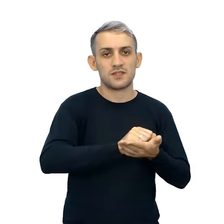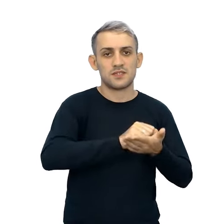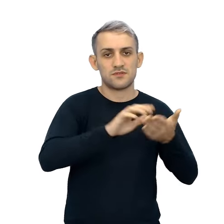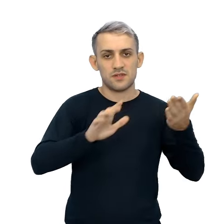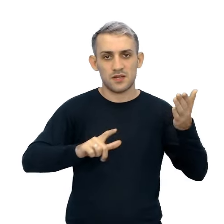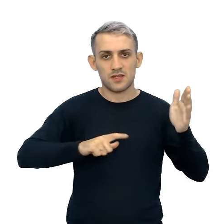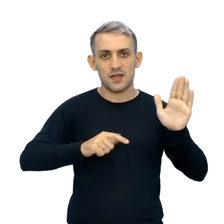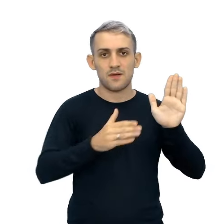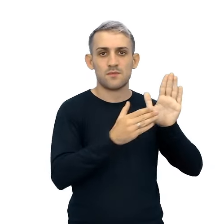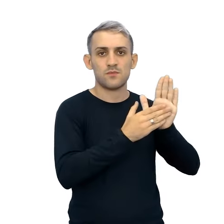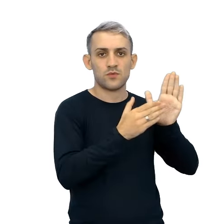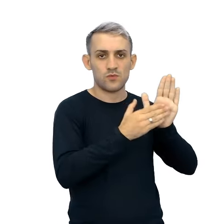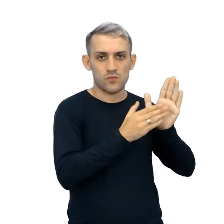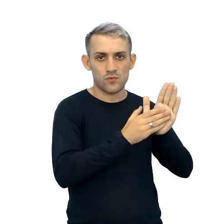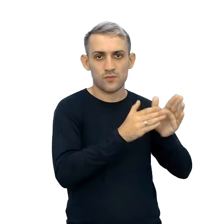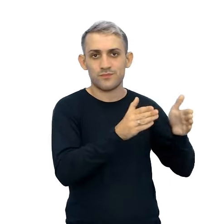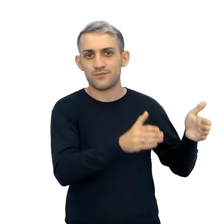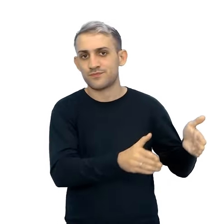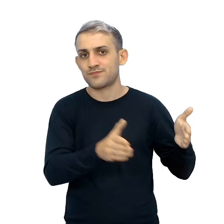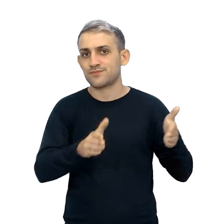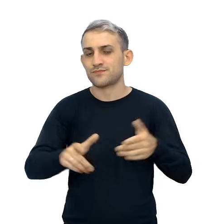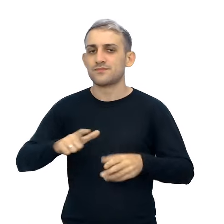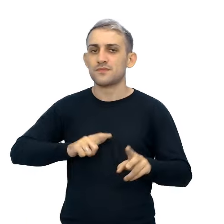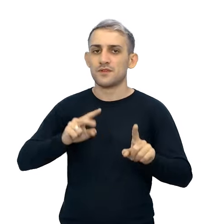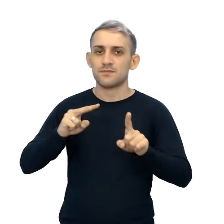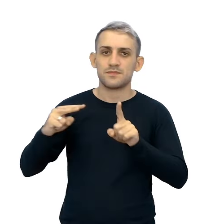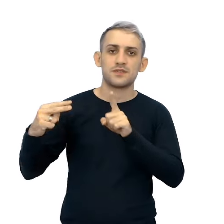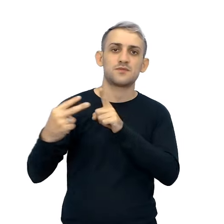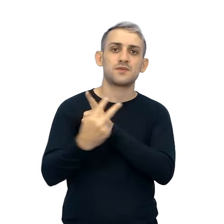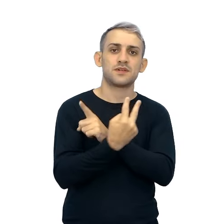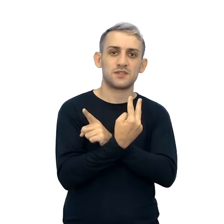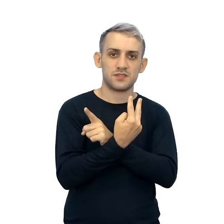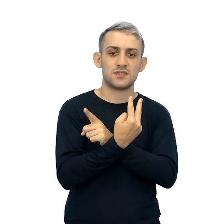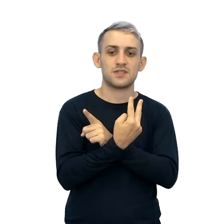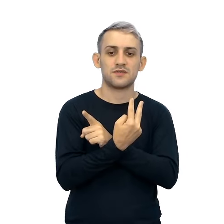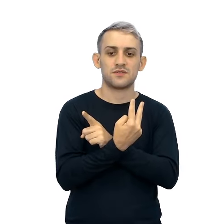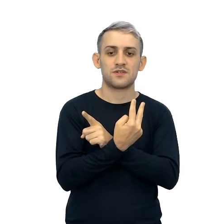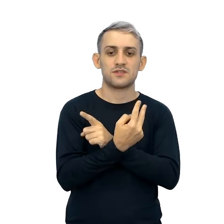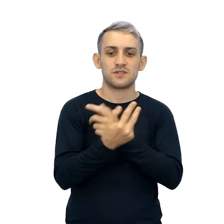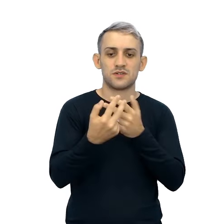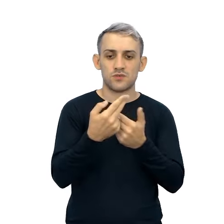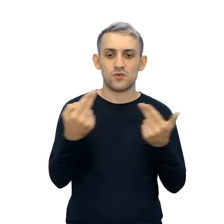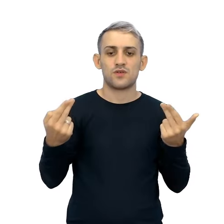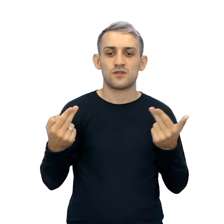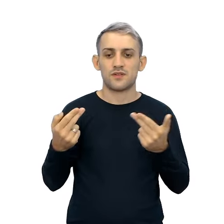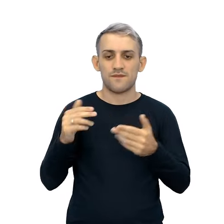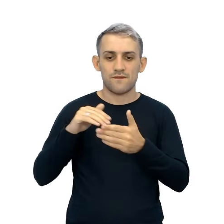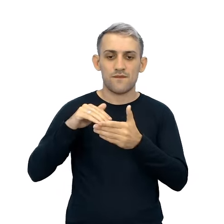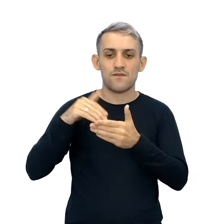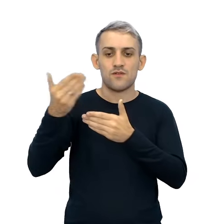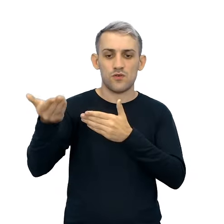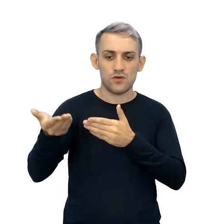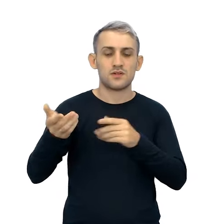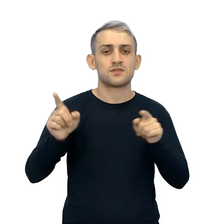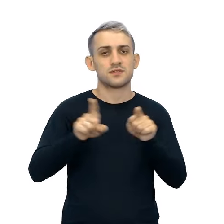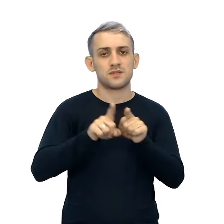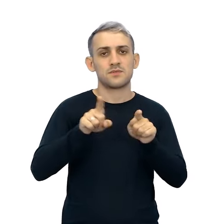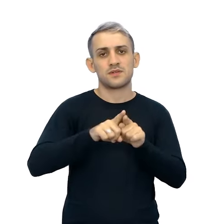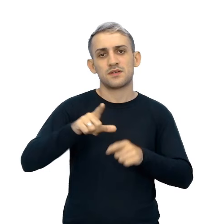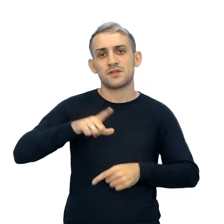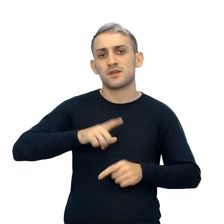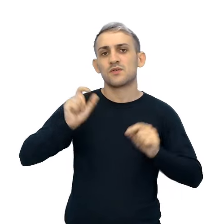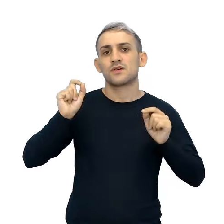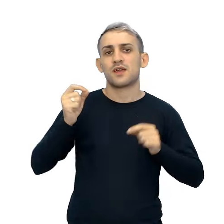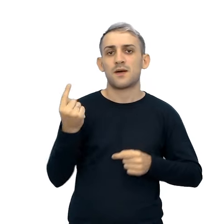estão propostas nessa sequência, com perspectiva de extrapolação, ok? Então, para isso, olha, a